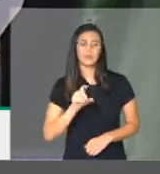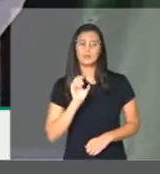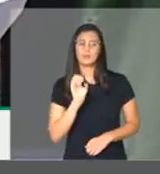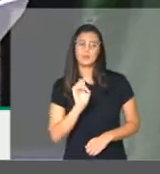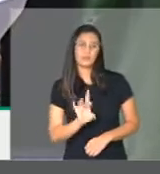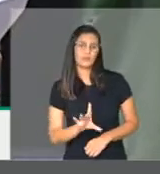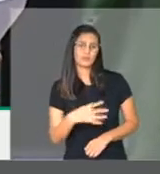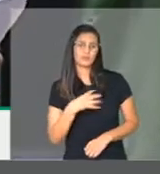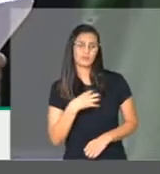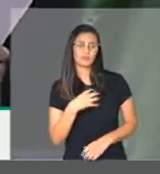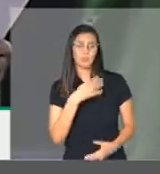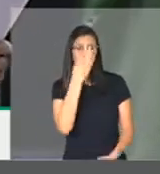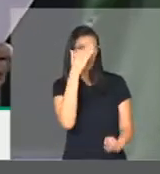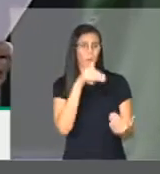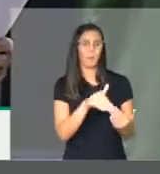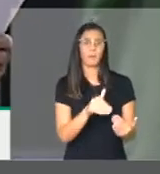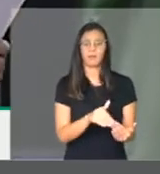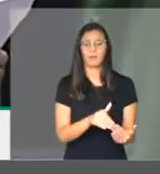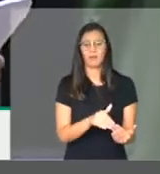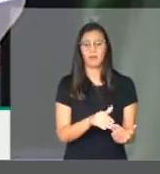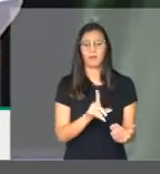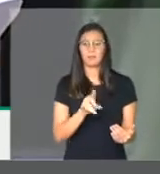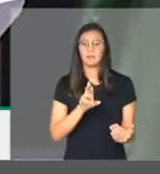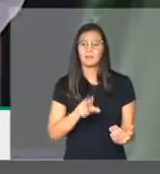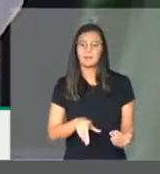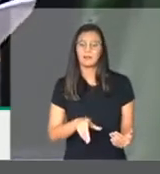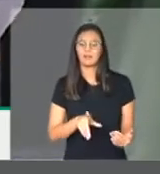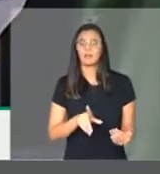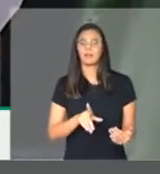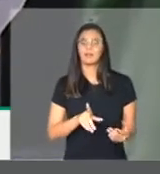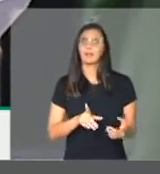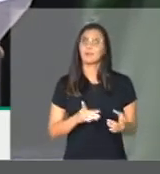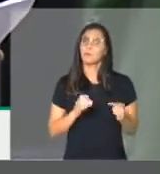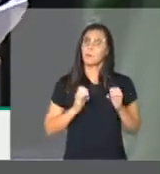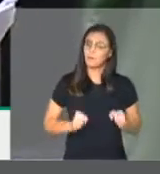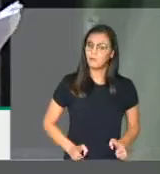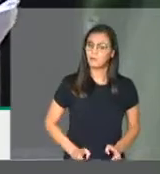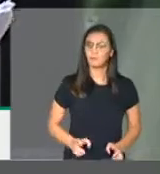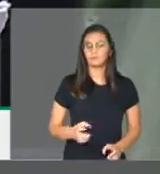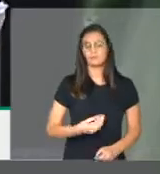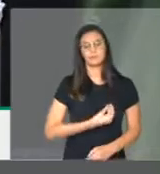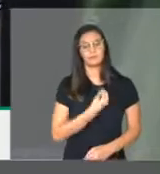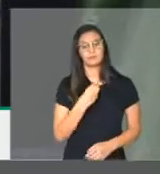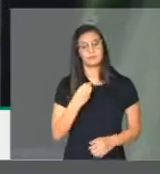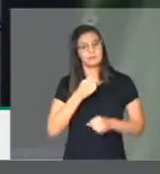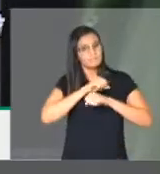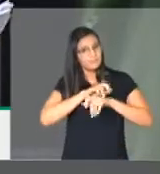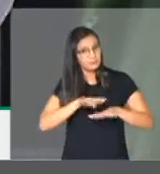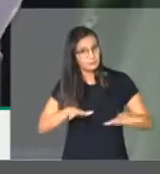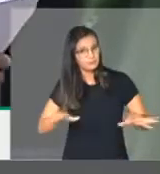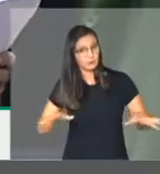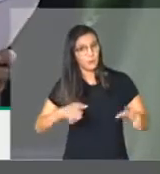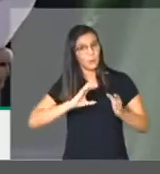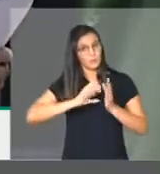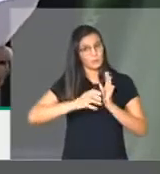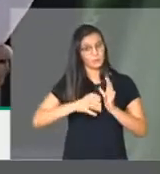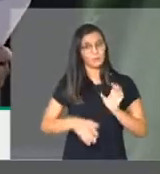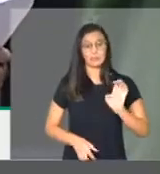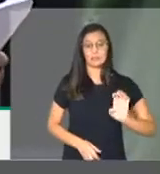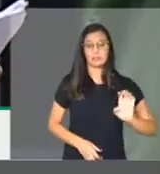atitude coerente, é um imperativo de decência na vida pública. Um partido político da